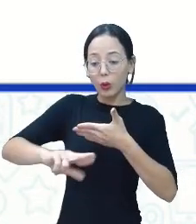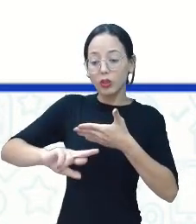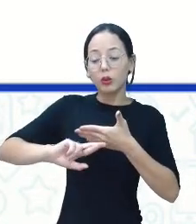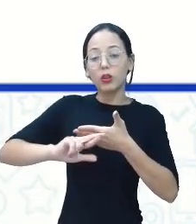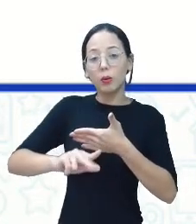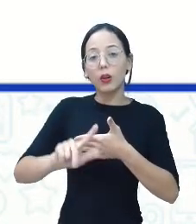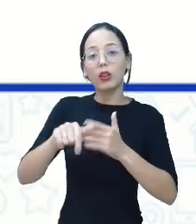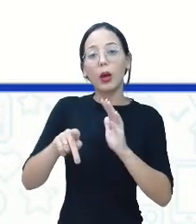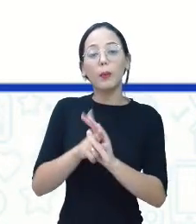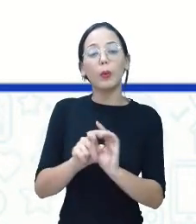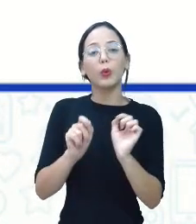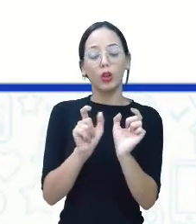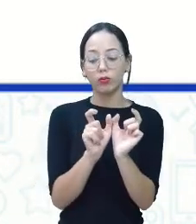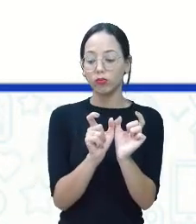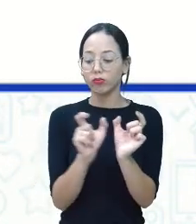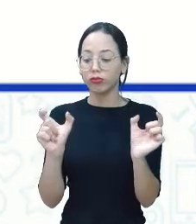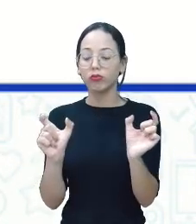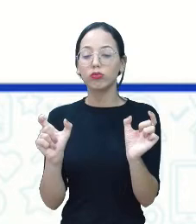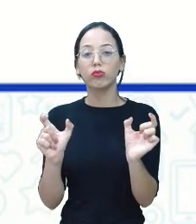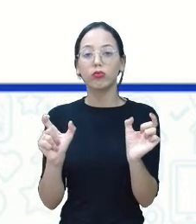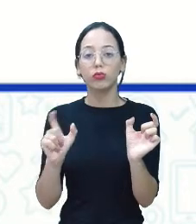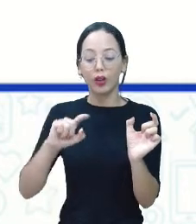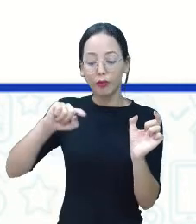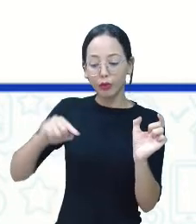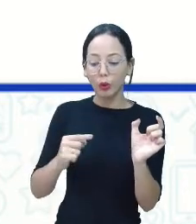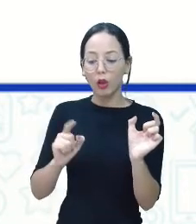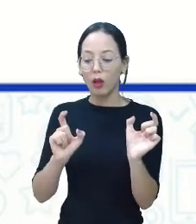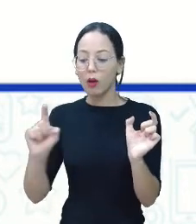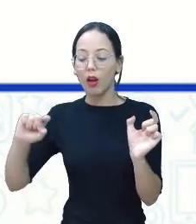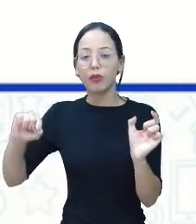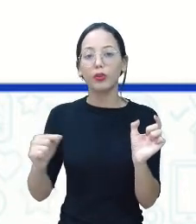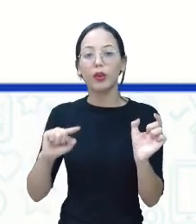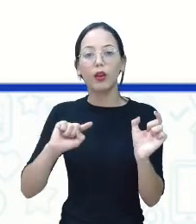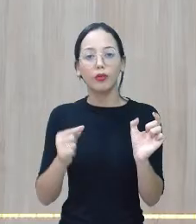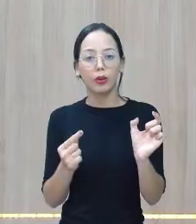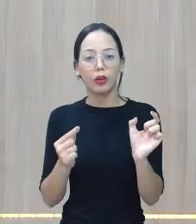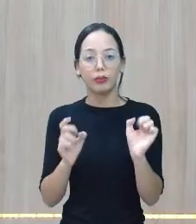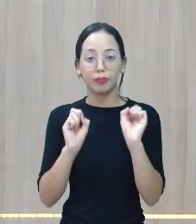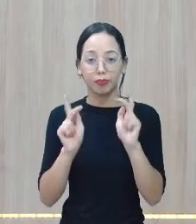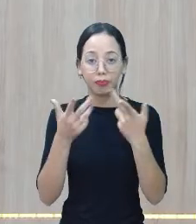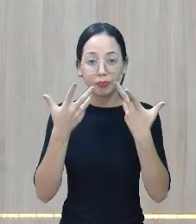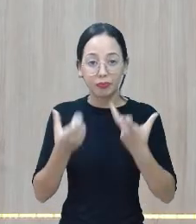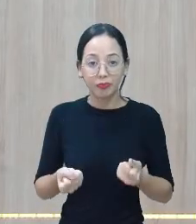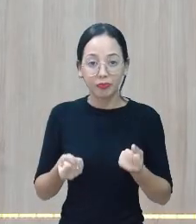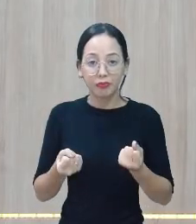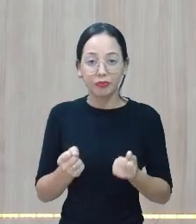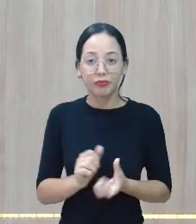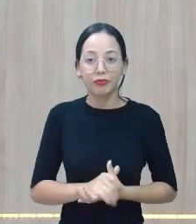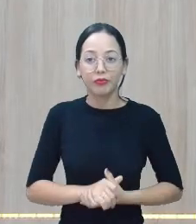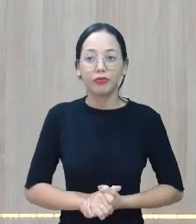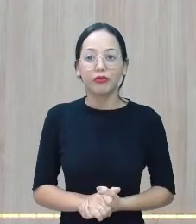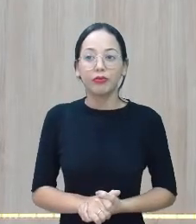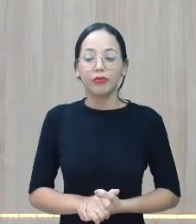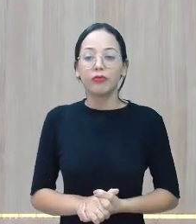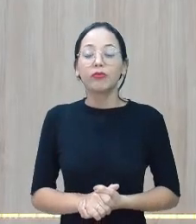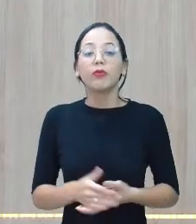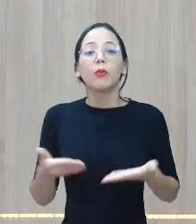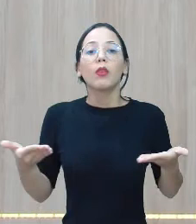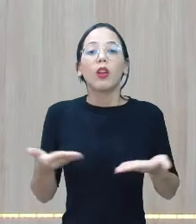consequentemente, é isolada por vírgulas. Vamos lá? Então,